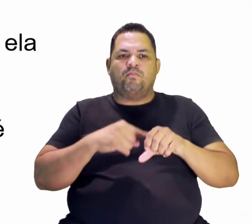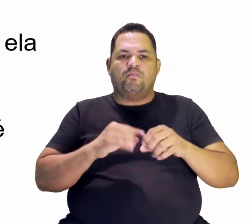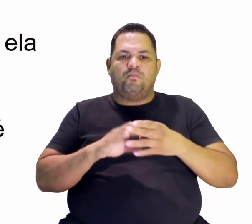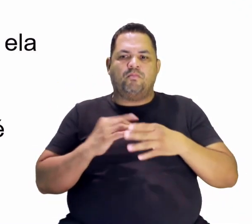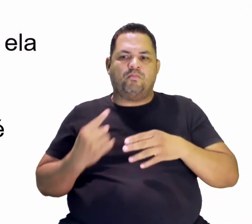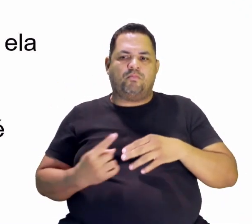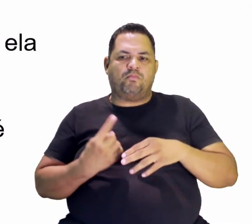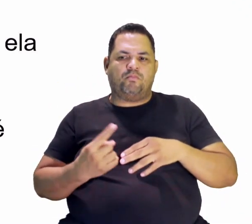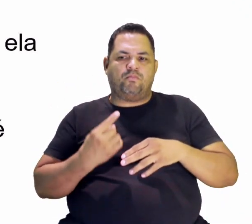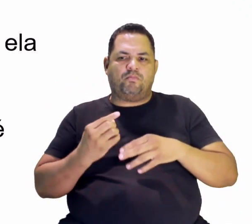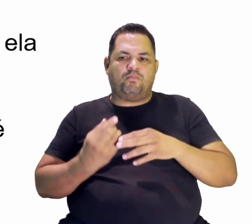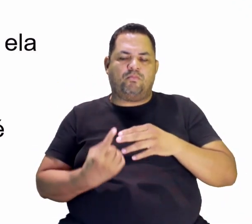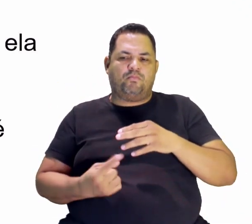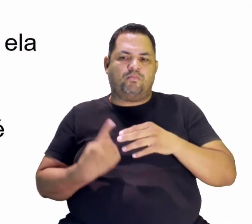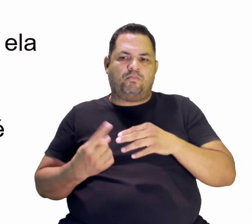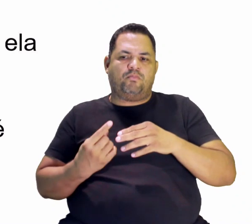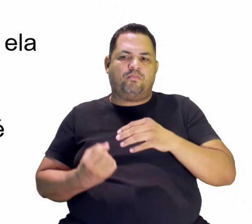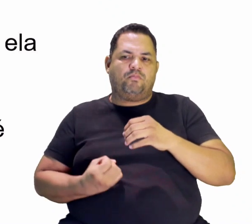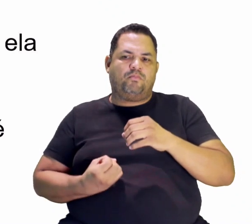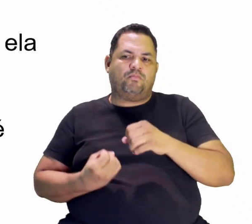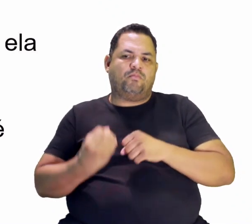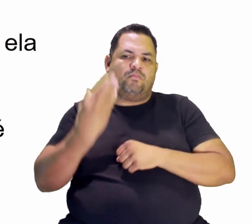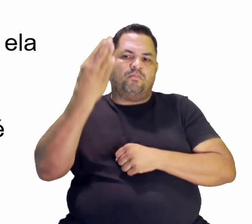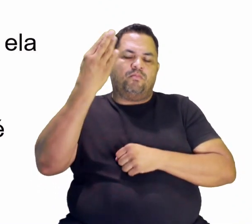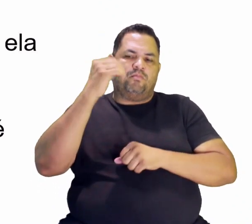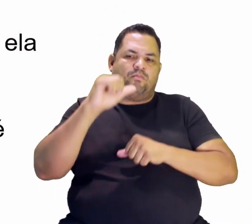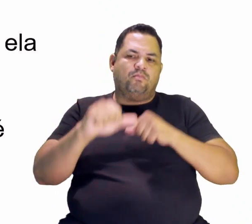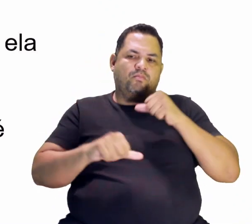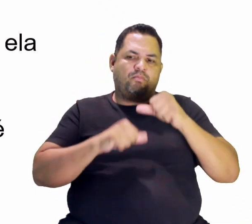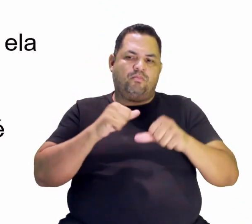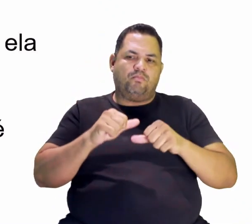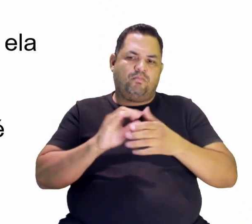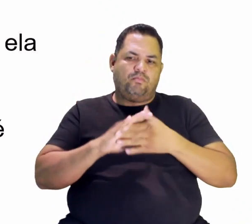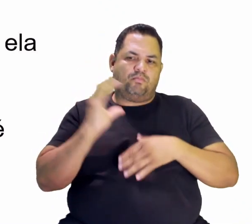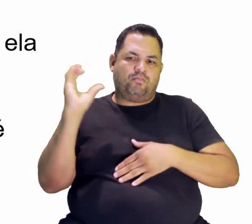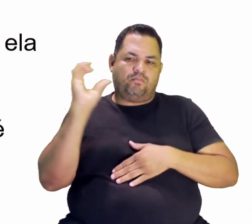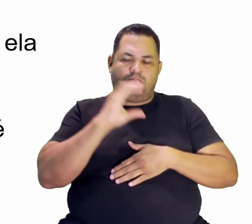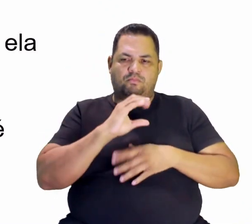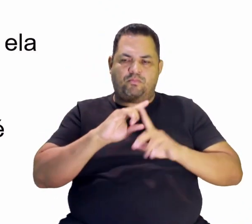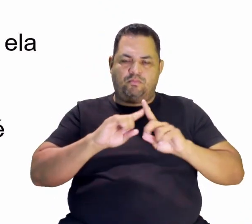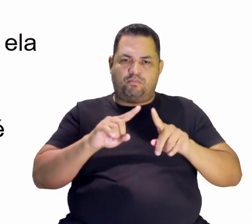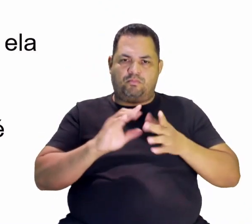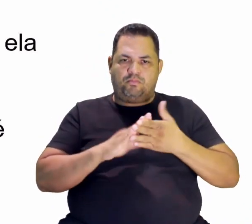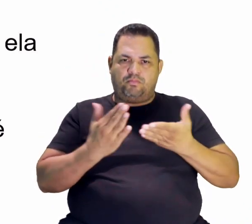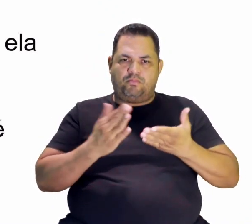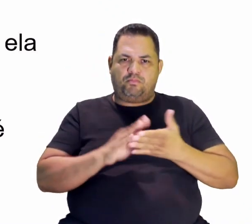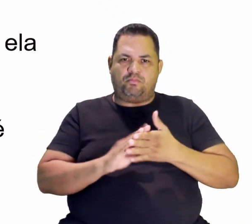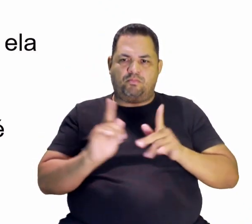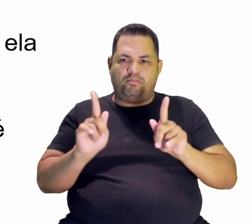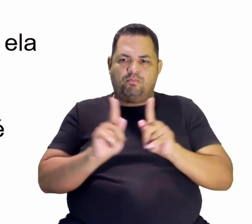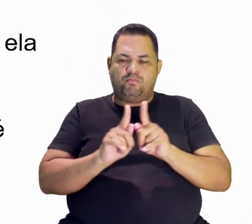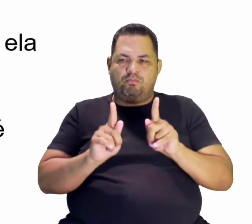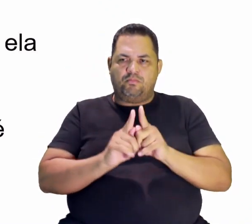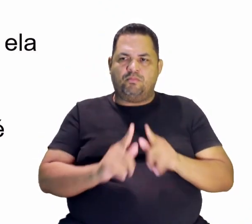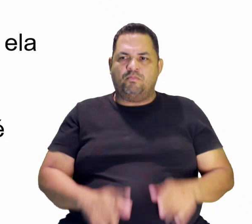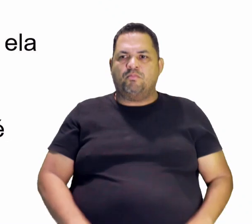mola, ela vai esticando e vai lançando, mudando a aceleração. Mas nesse ponto é a aceleração da